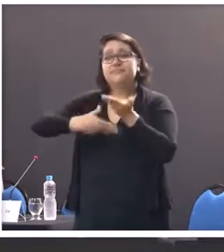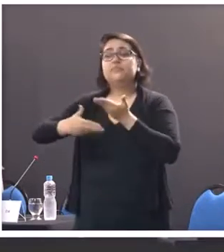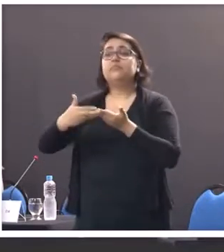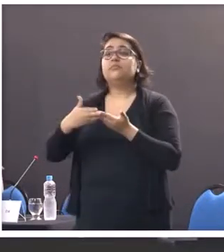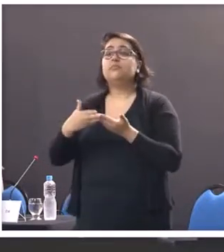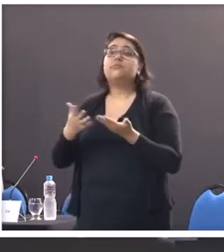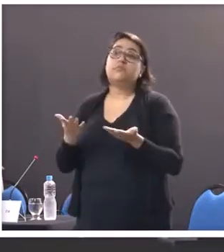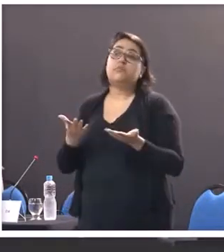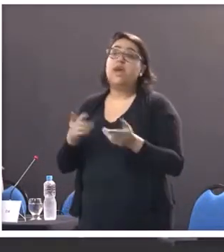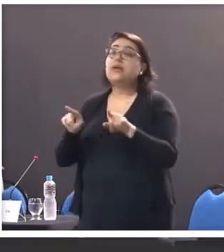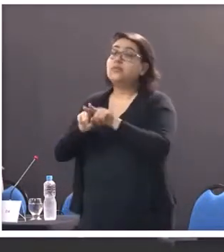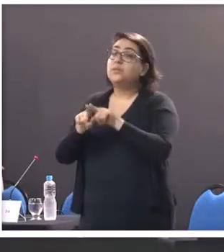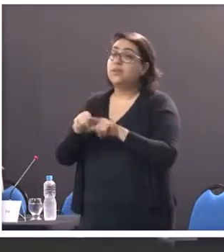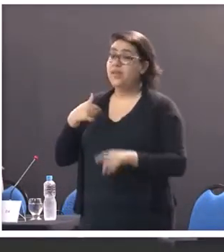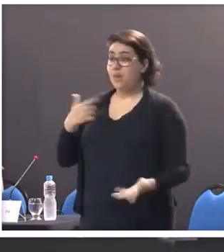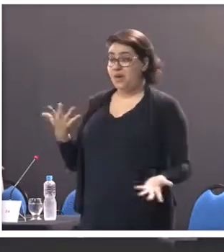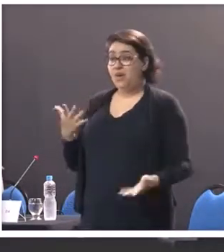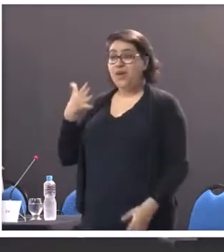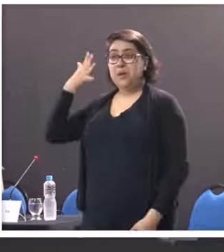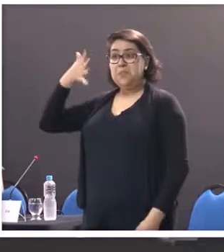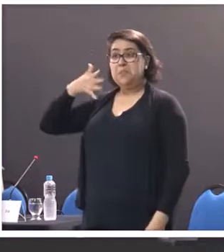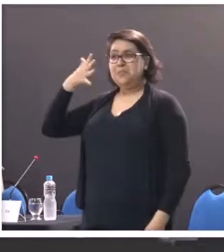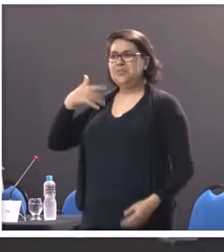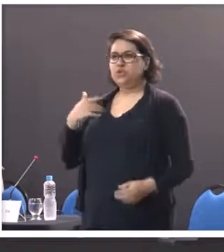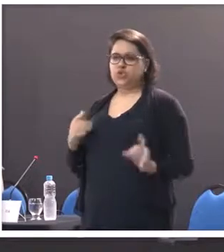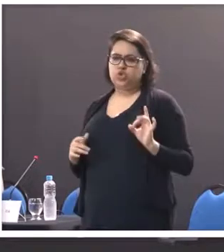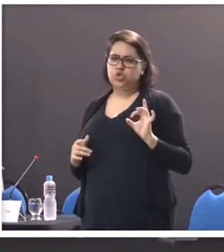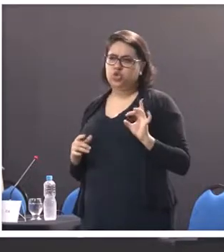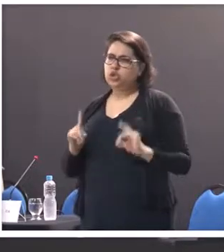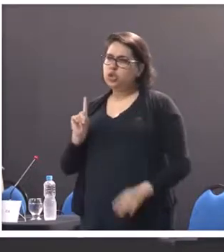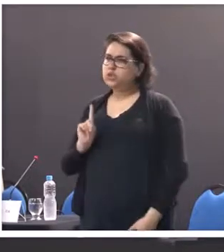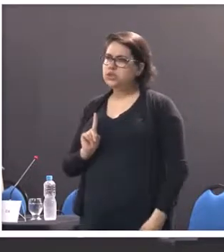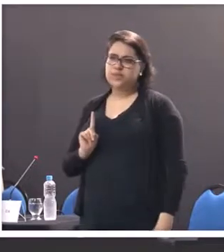eu não poderia também estar aqui nessa mesa sozinho,